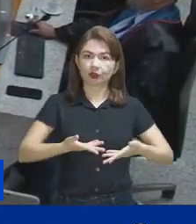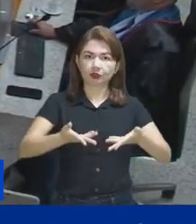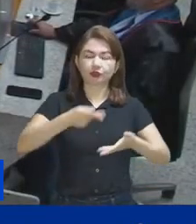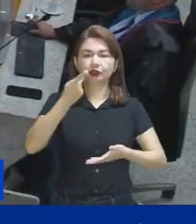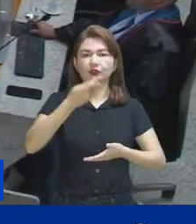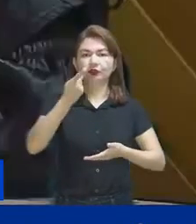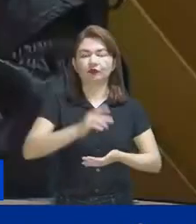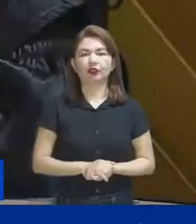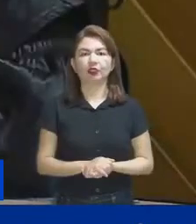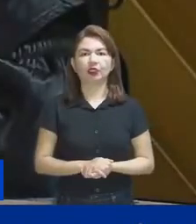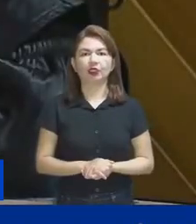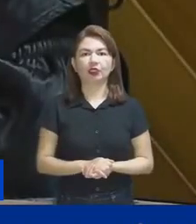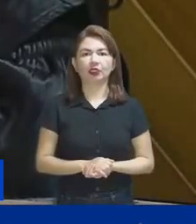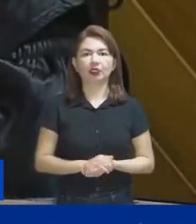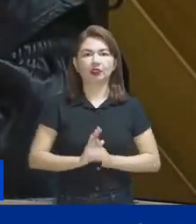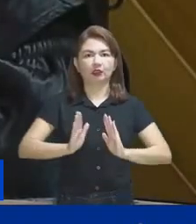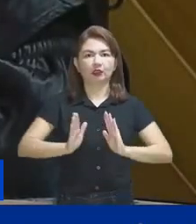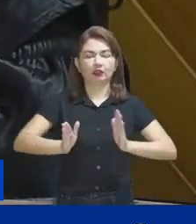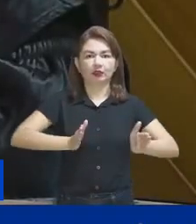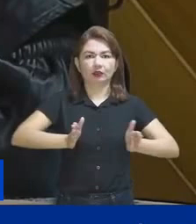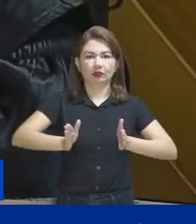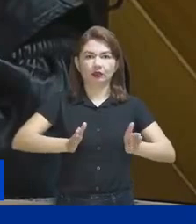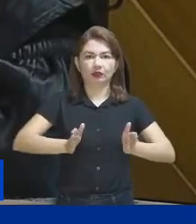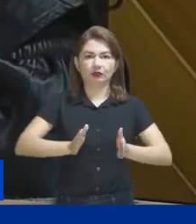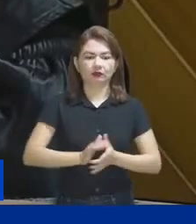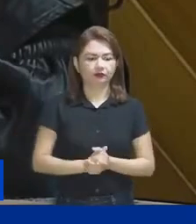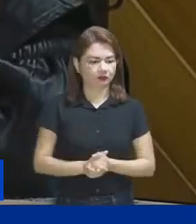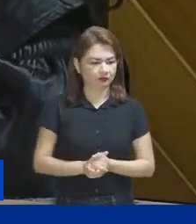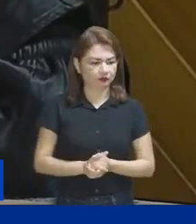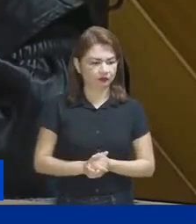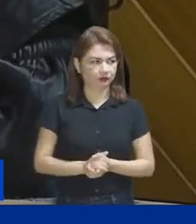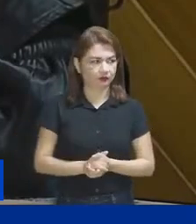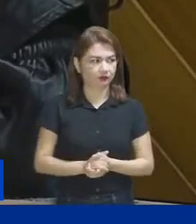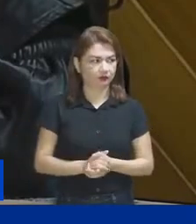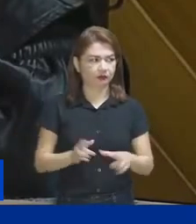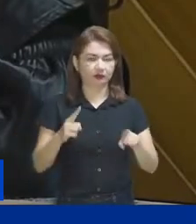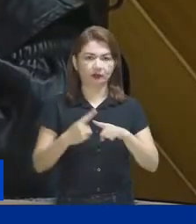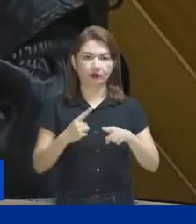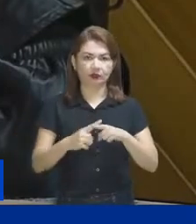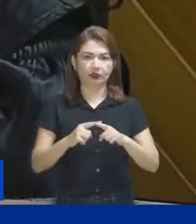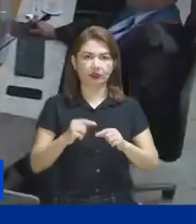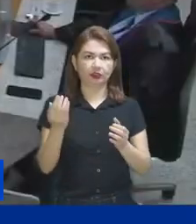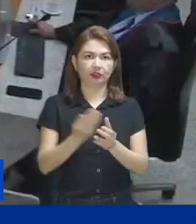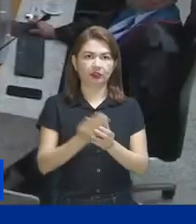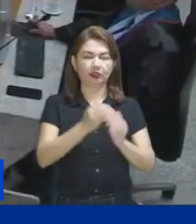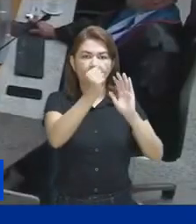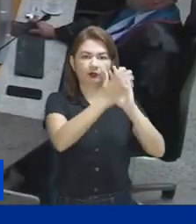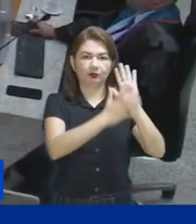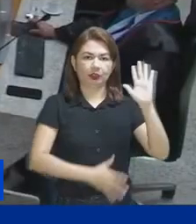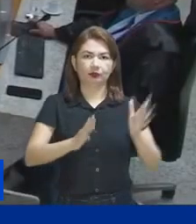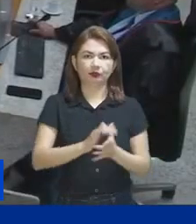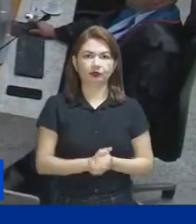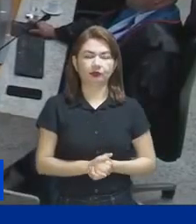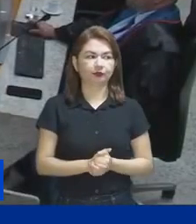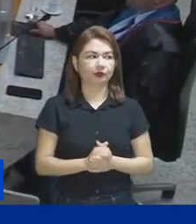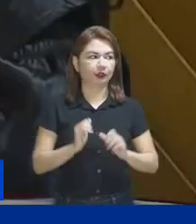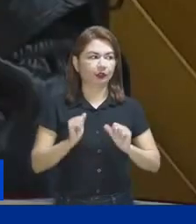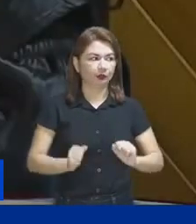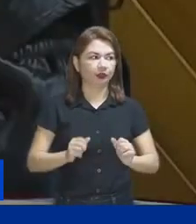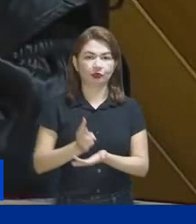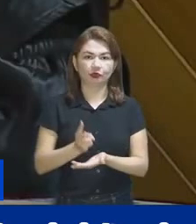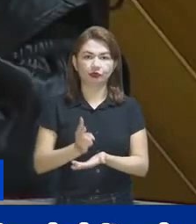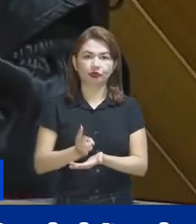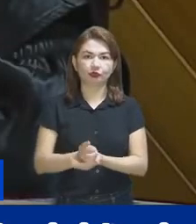Postos tempestivamente, e estando presentes os demais pressupostos de admissibilidade, conheço os embargos. Conhecido, pode prosseguir.